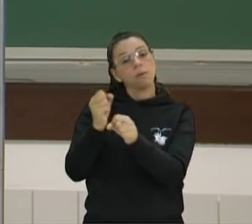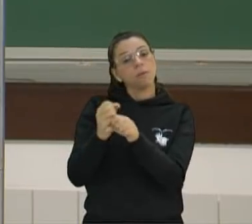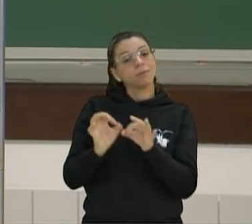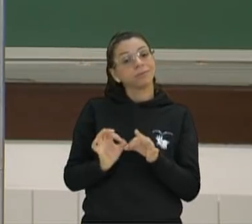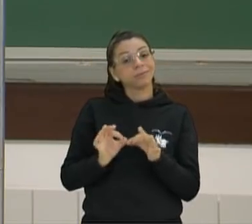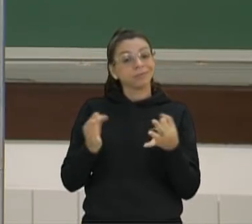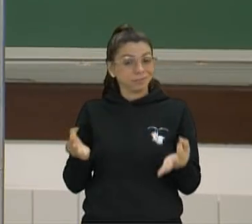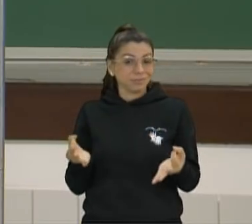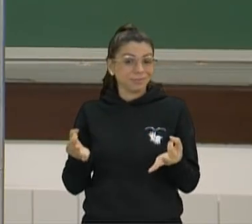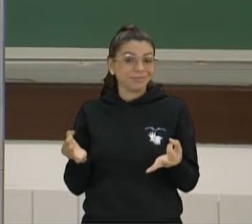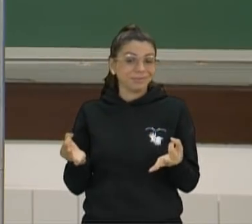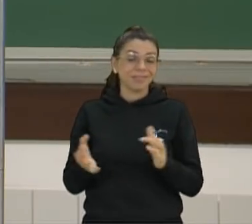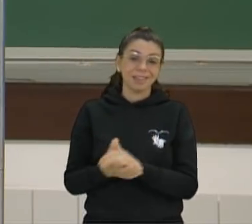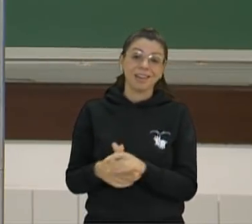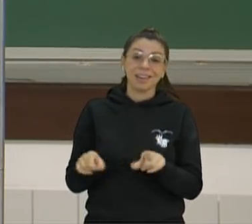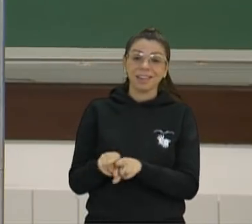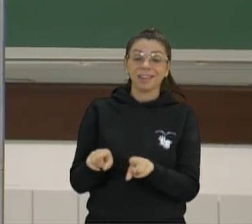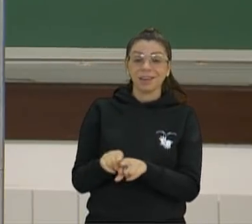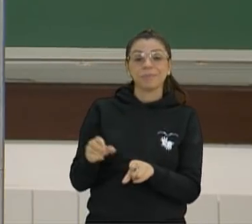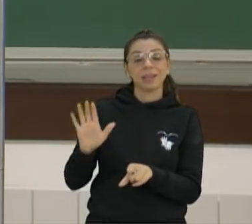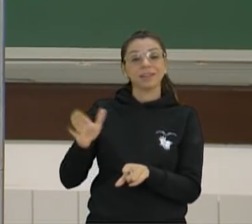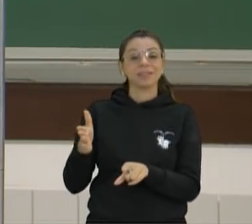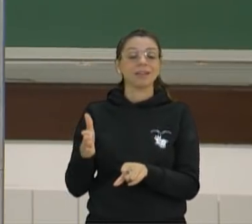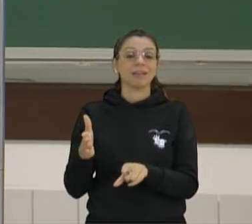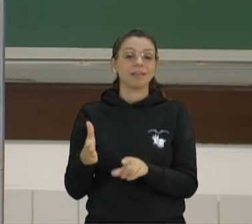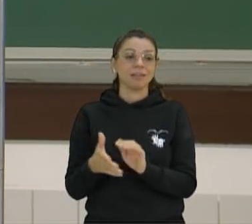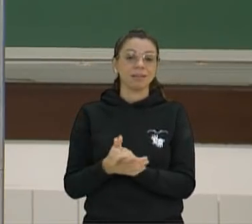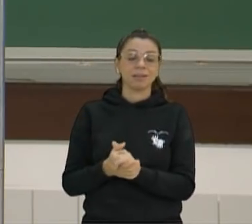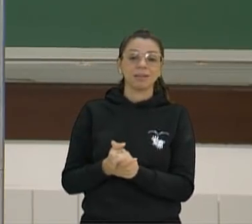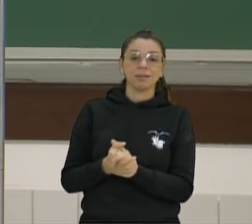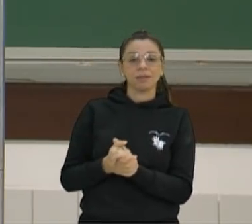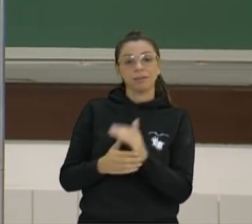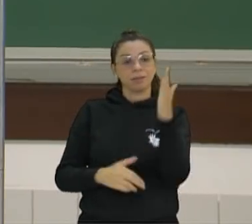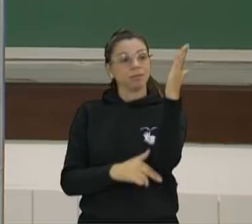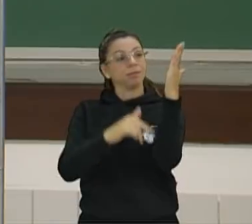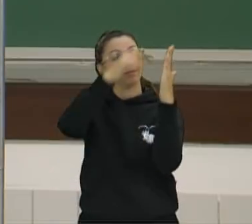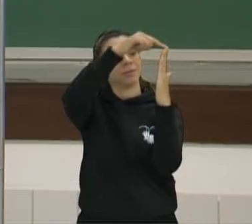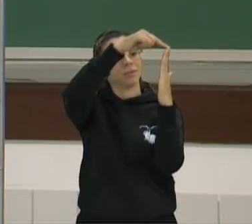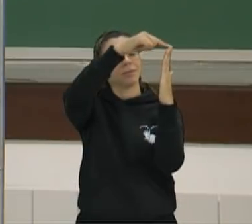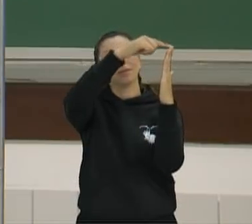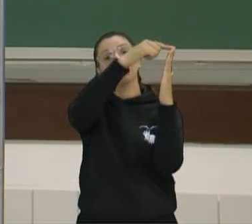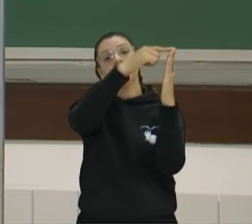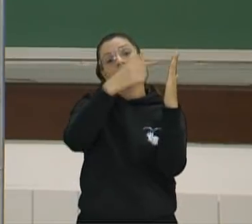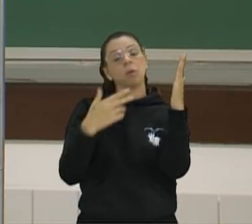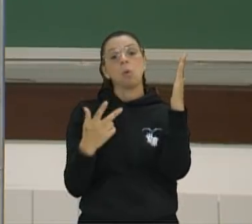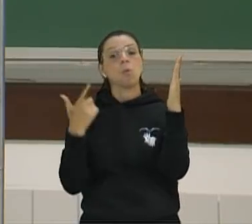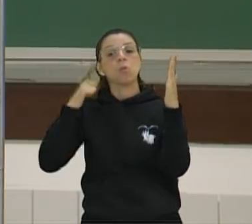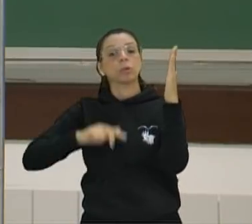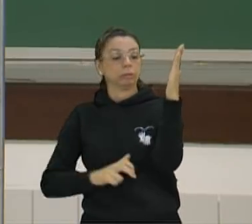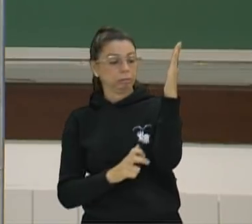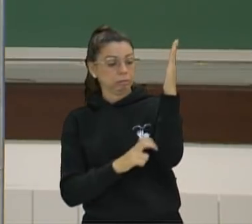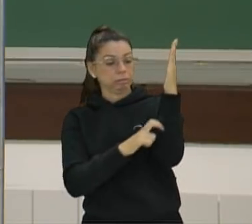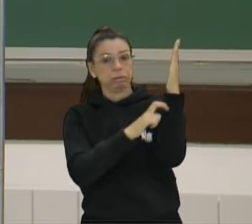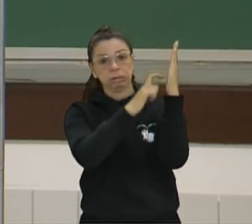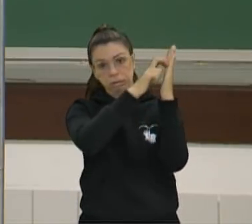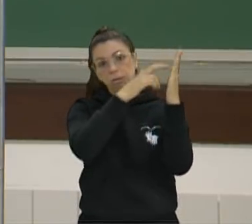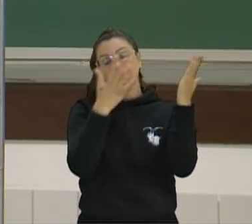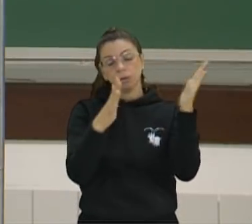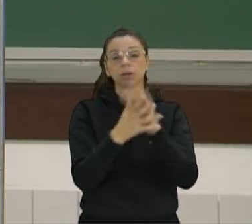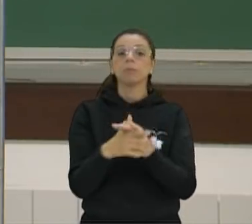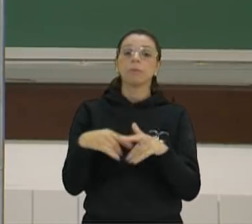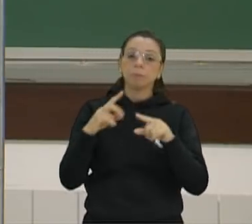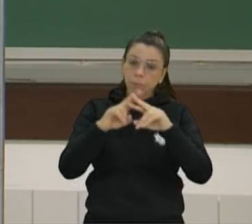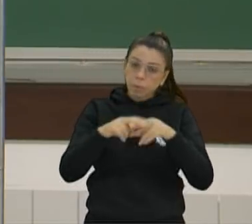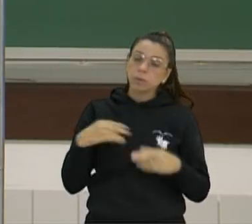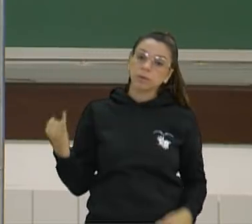simples e de medidas acessíveis, já que talvez o topo da estrutura não seja acessível para a gente, certo? Então veja a importância